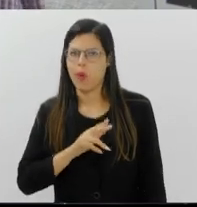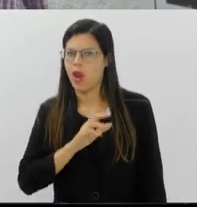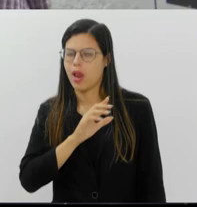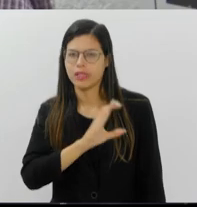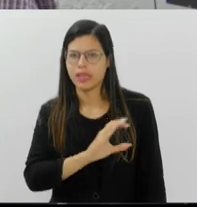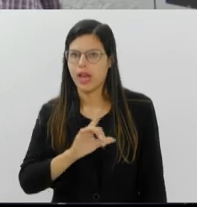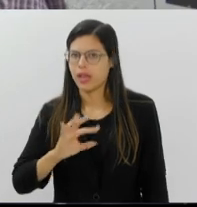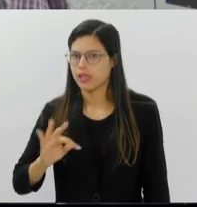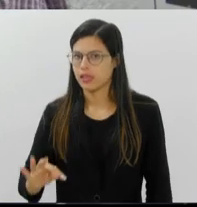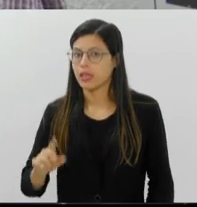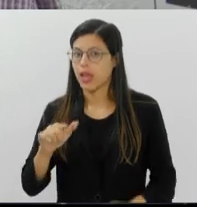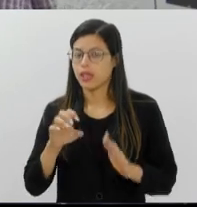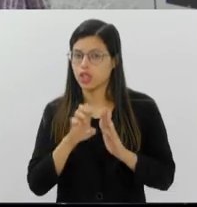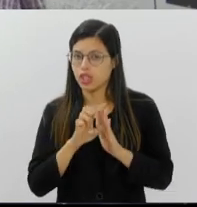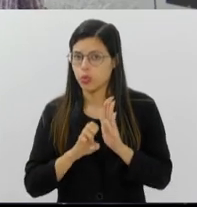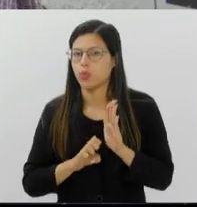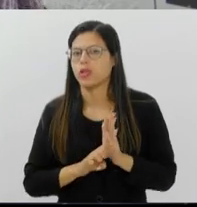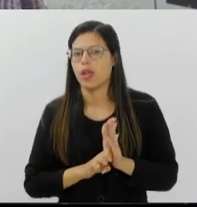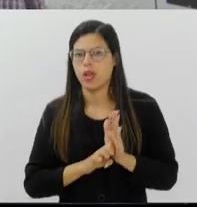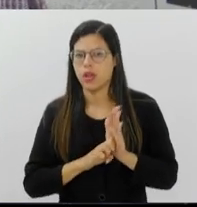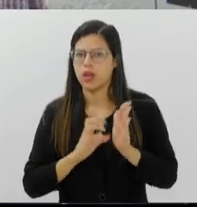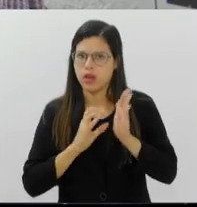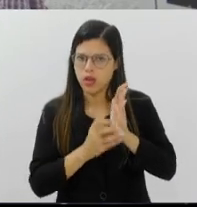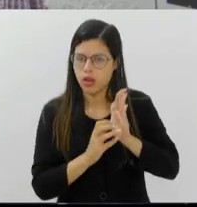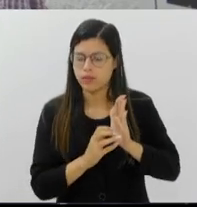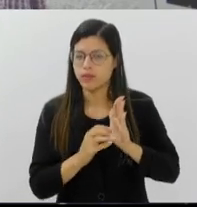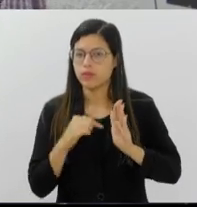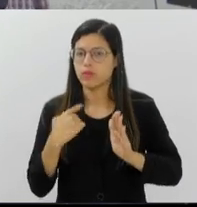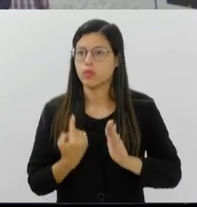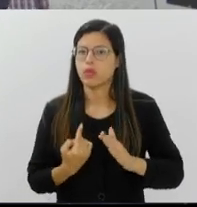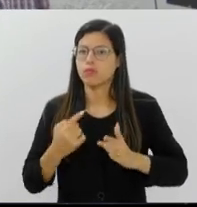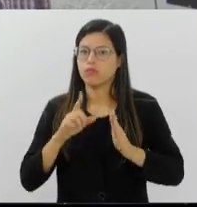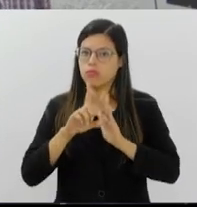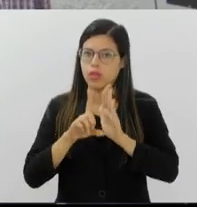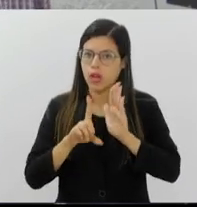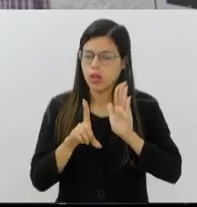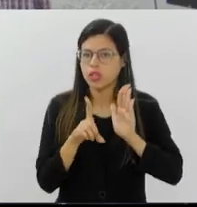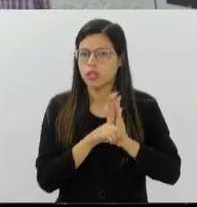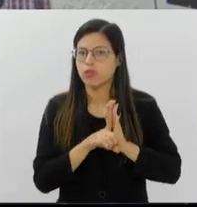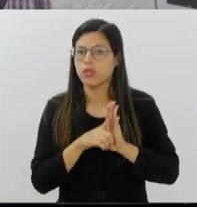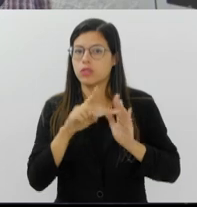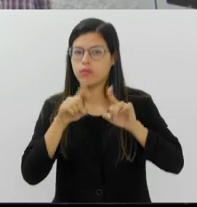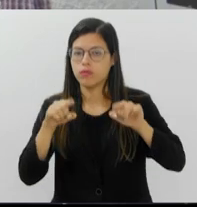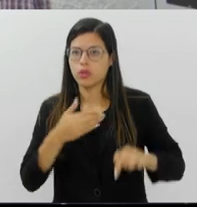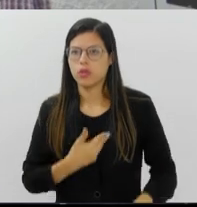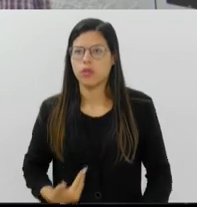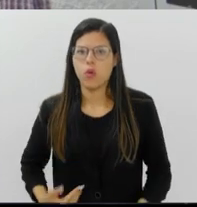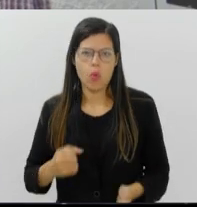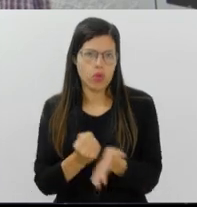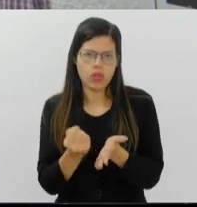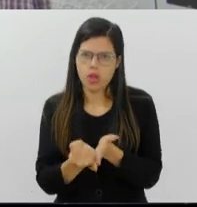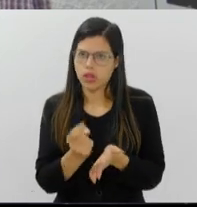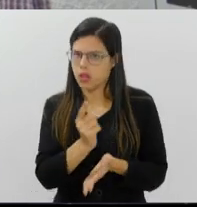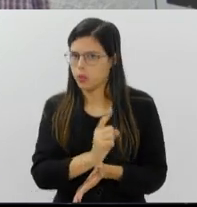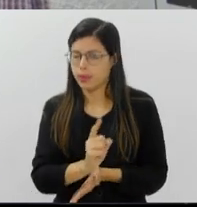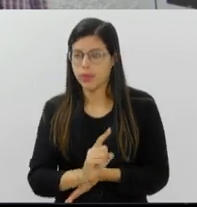estatutária, portanto a gente só está aqui legislando sobre esse tema para os servidores públicos e não para aqueles contratados em esquema, em